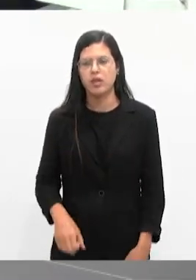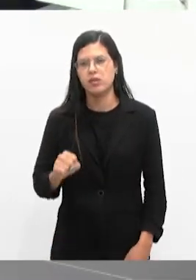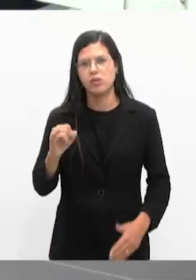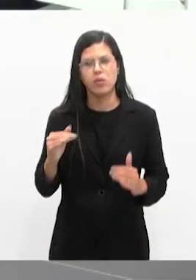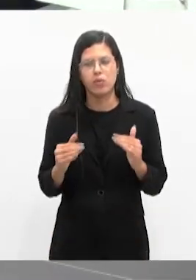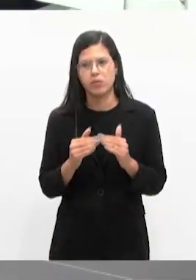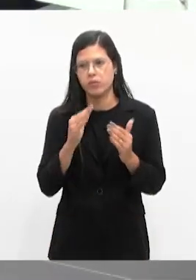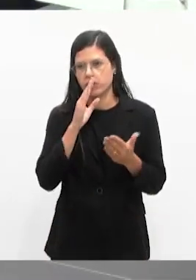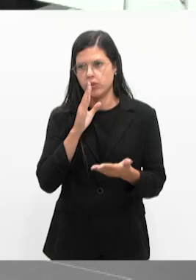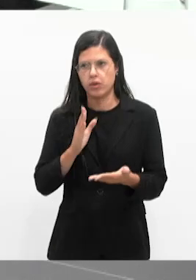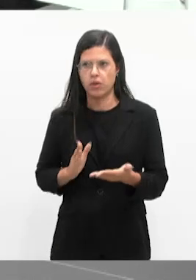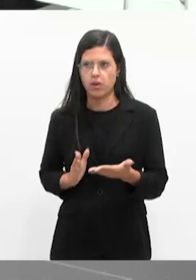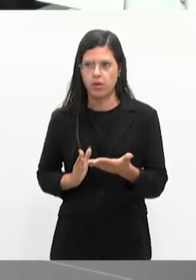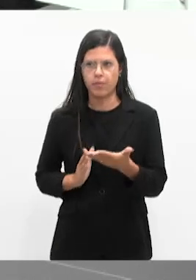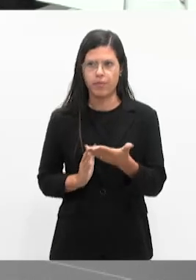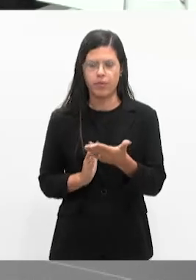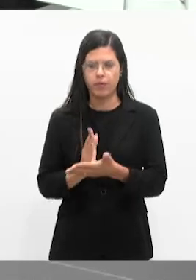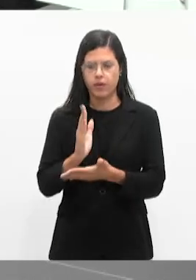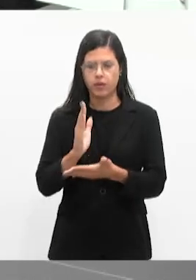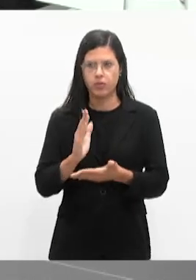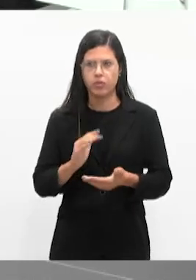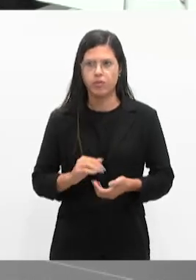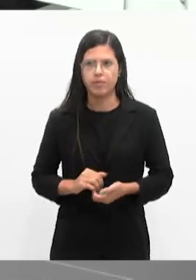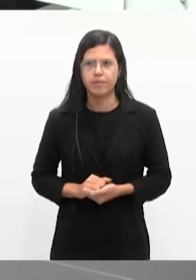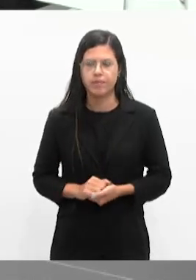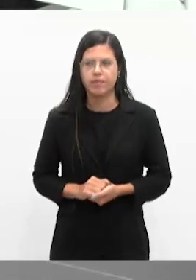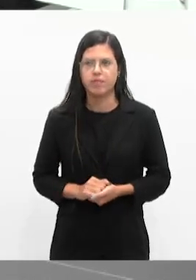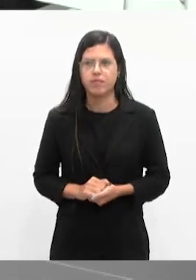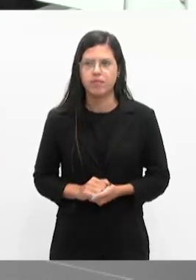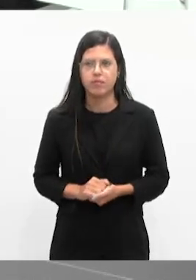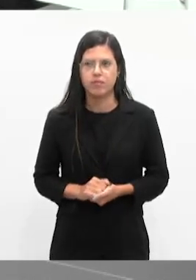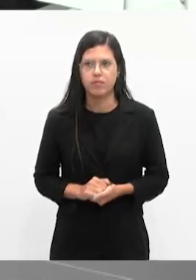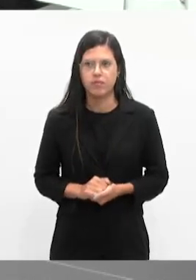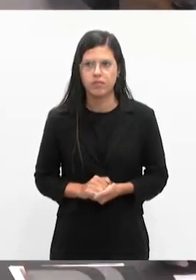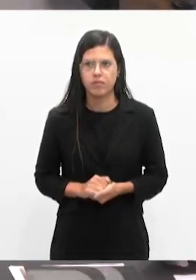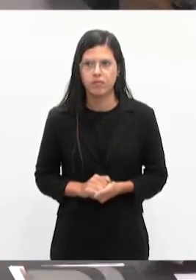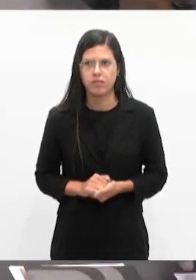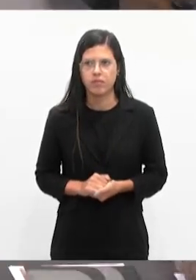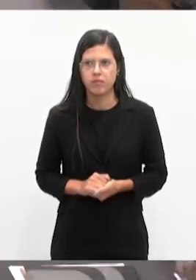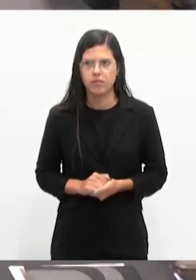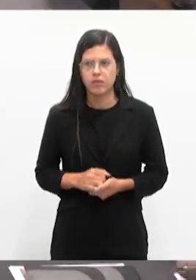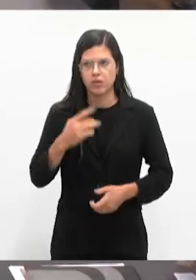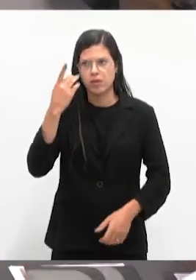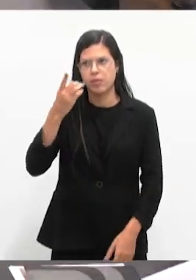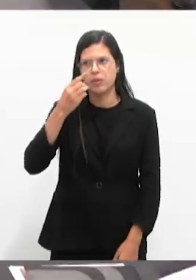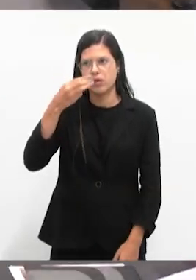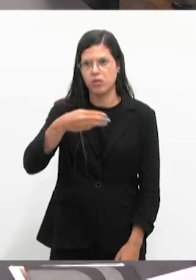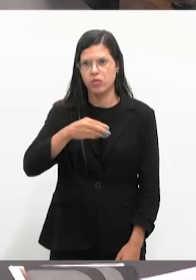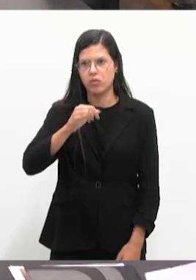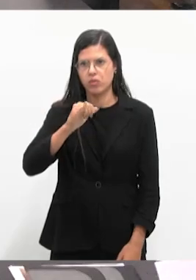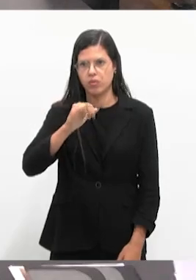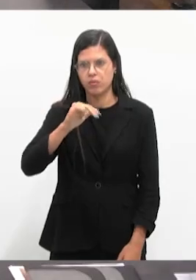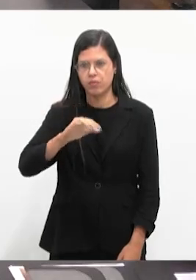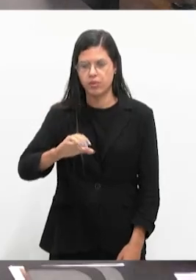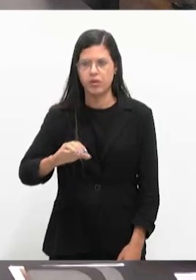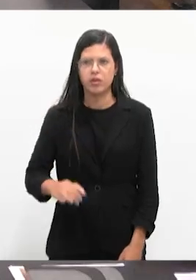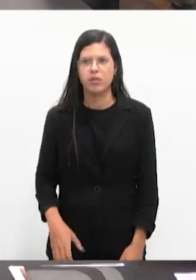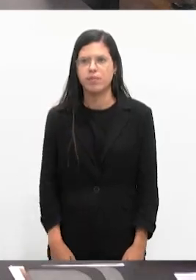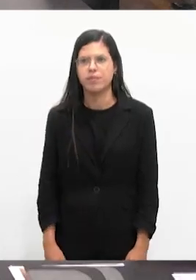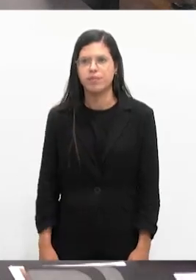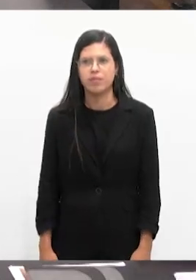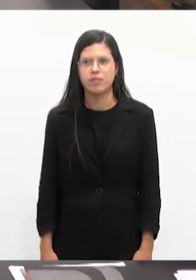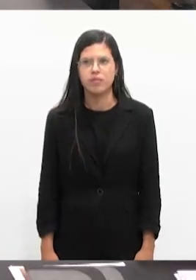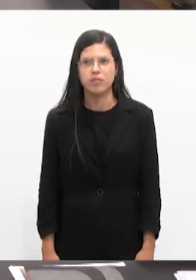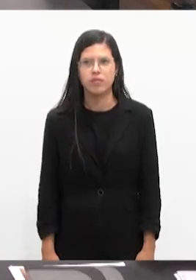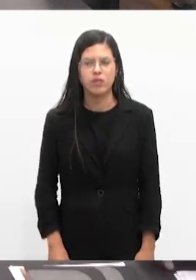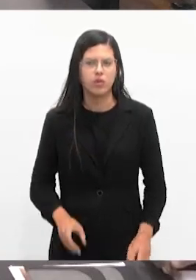que aprovam permaneçam como estão, aprovado. Presidente, uma questão de ordem. Deputado Carlos Mink. Minha questão de ordem não é